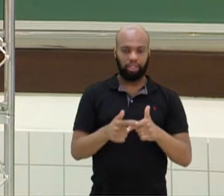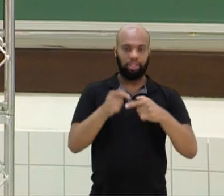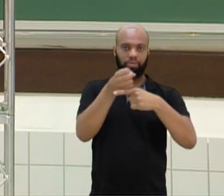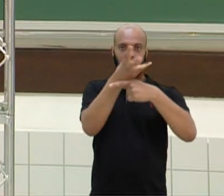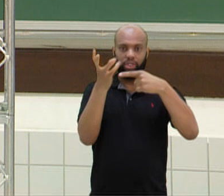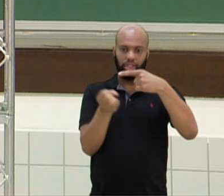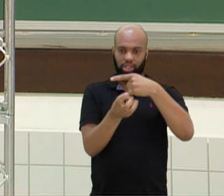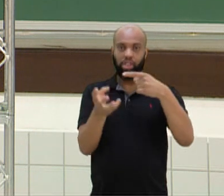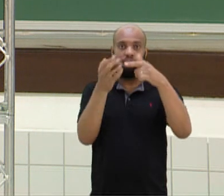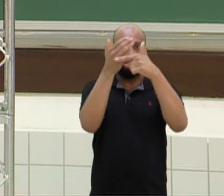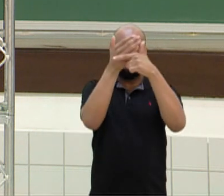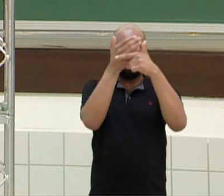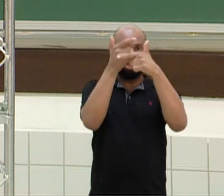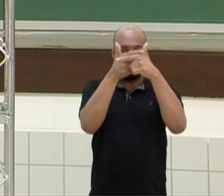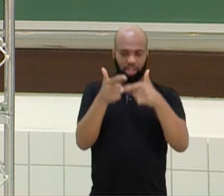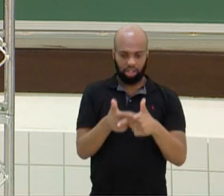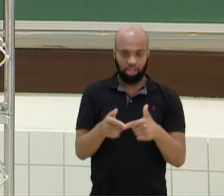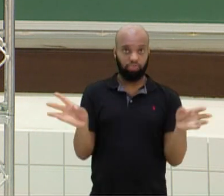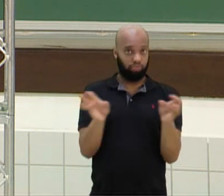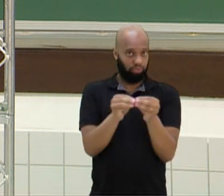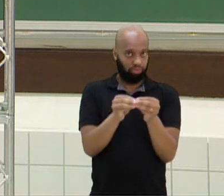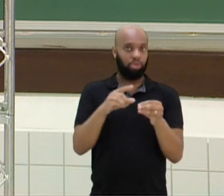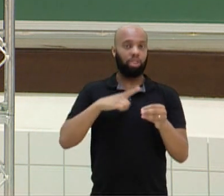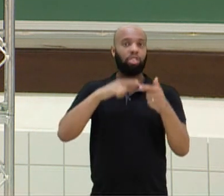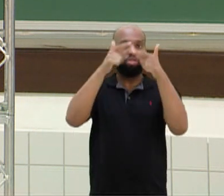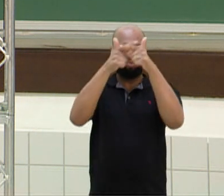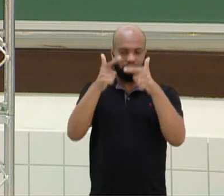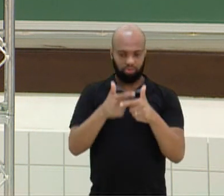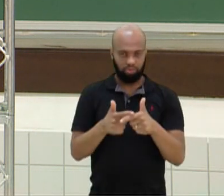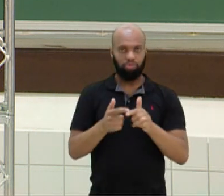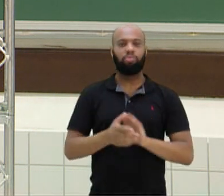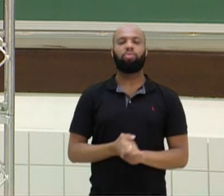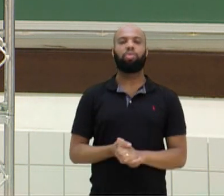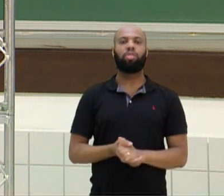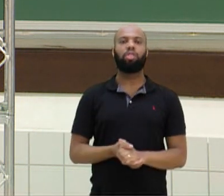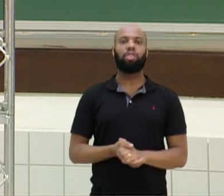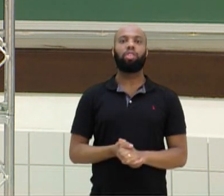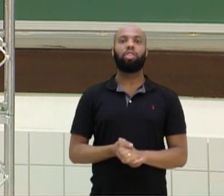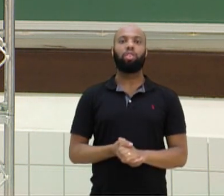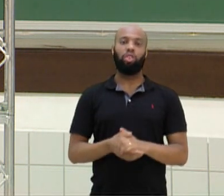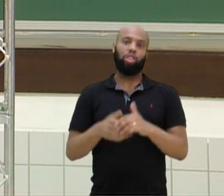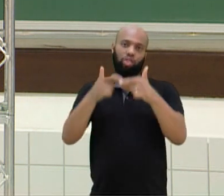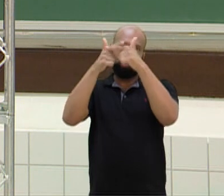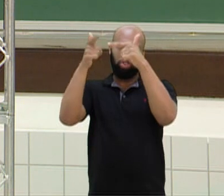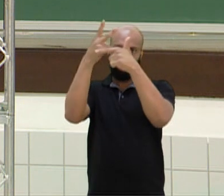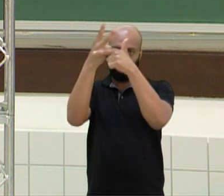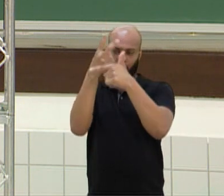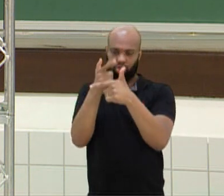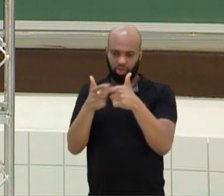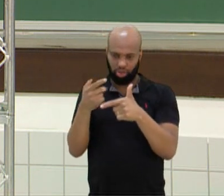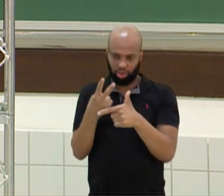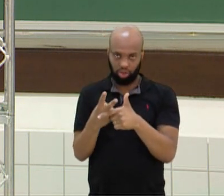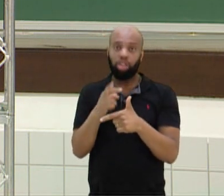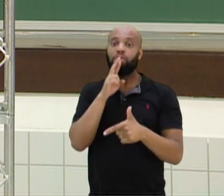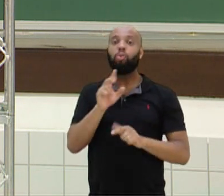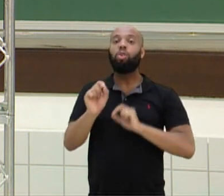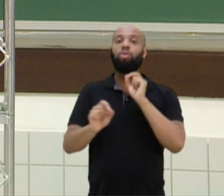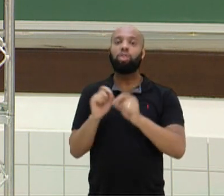Substituindo em x do vértice, menos 10 dividido por 2 vezes o